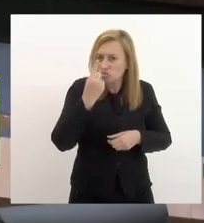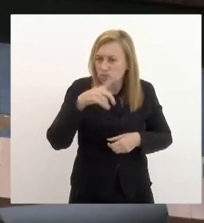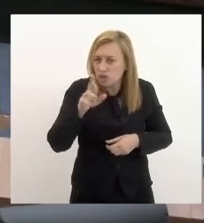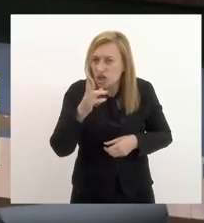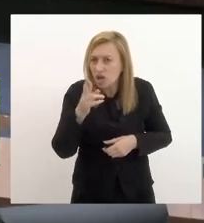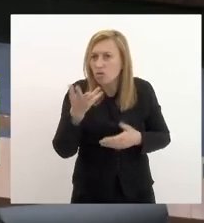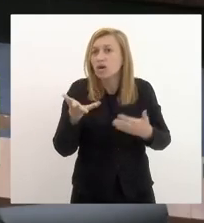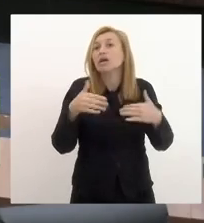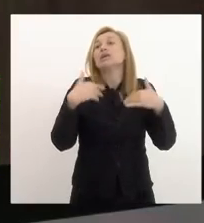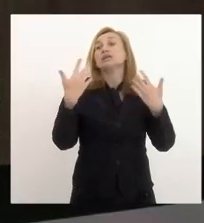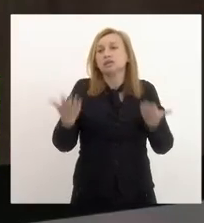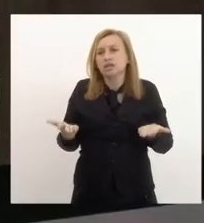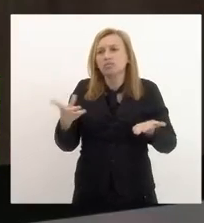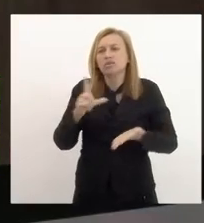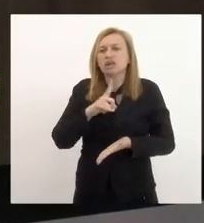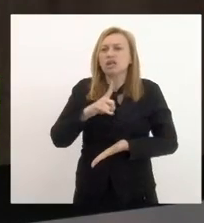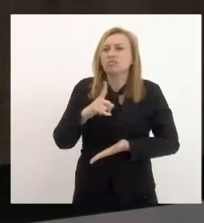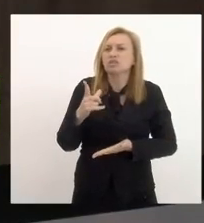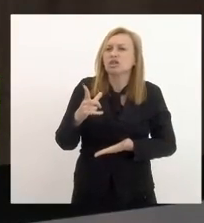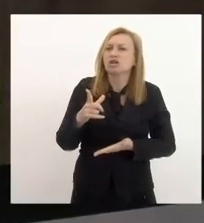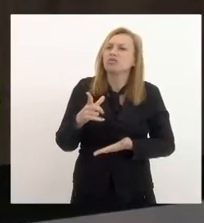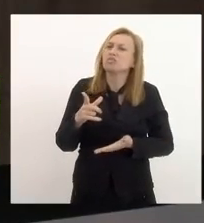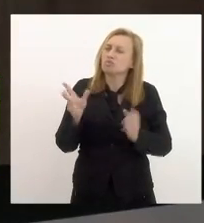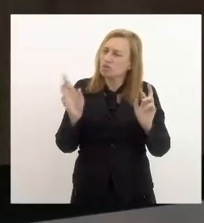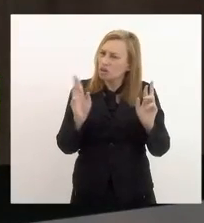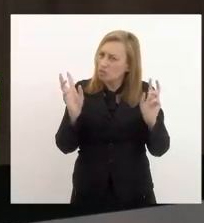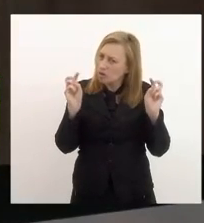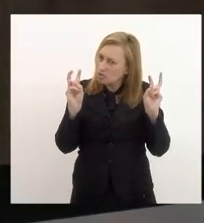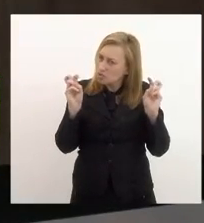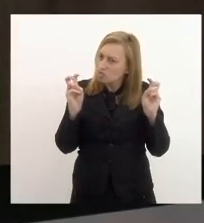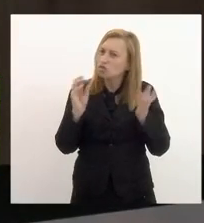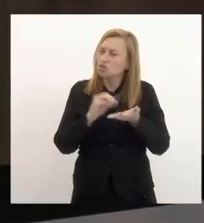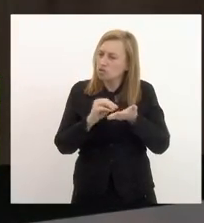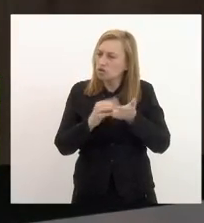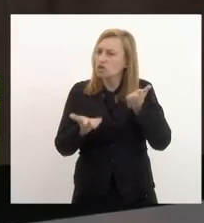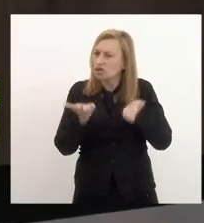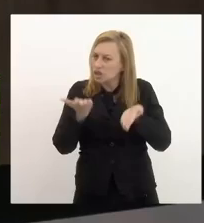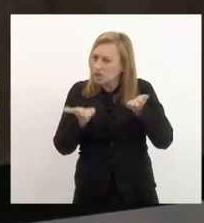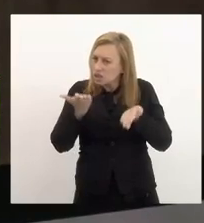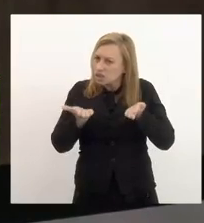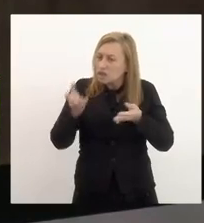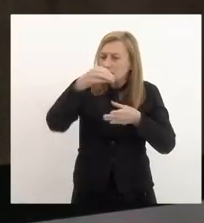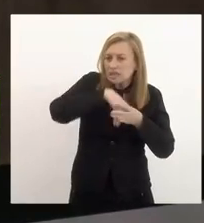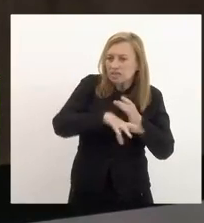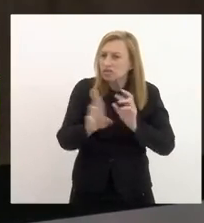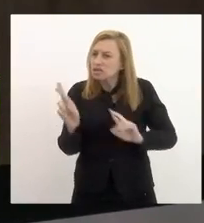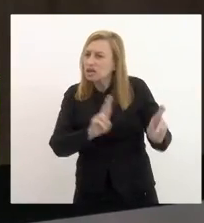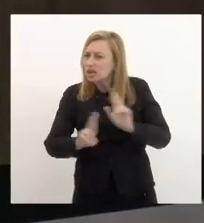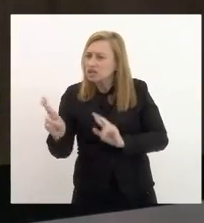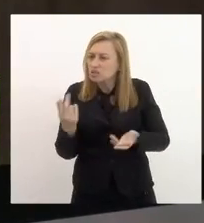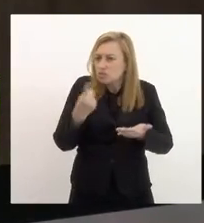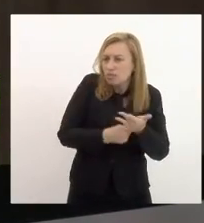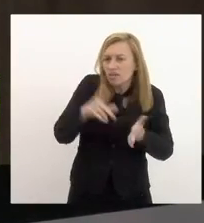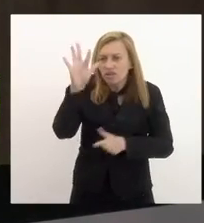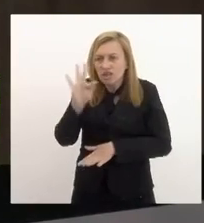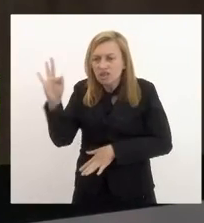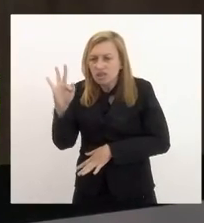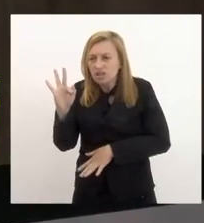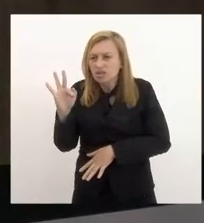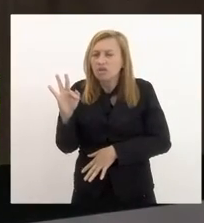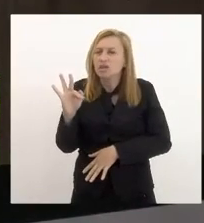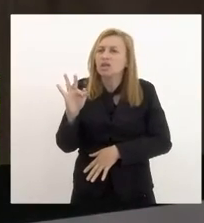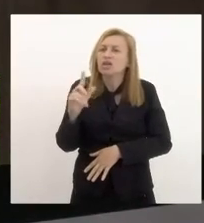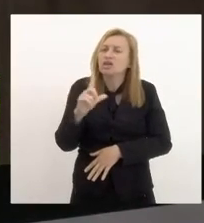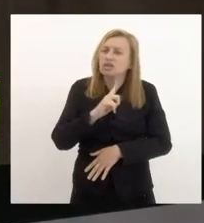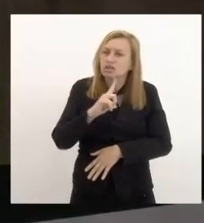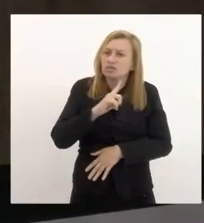milhão Então temos aí uma situação totalmente desequilibrada dentro dessa relação aí do pacto federativo e